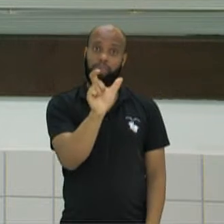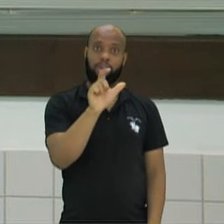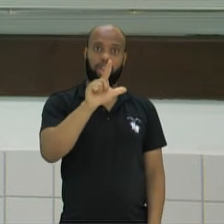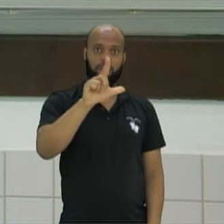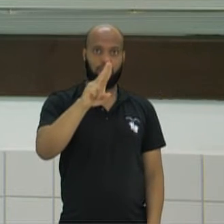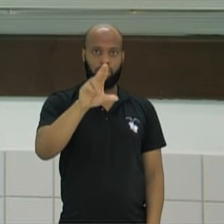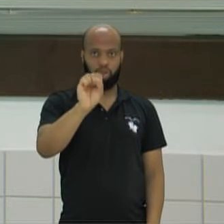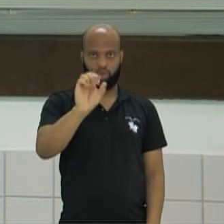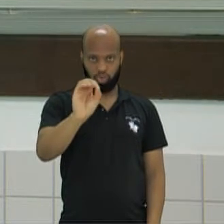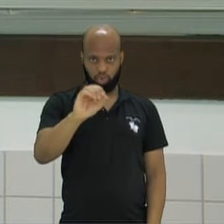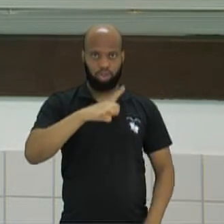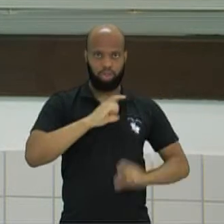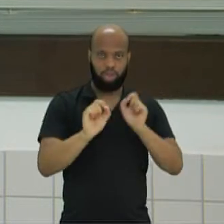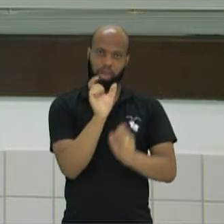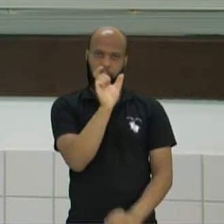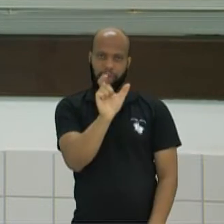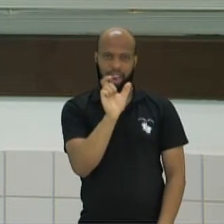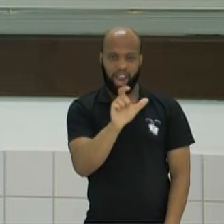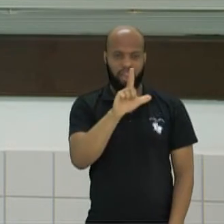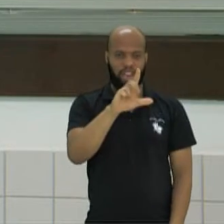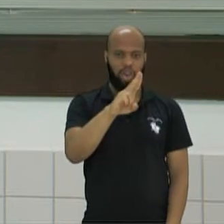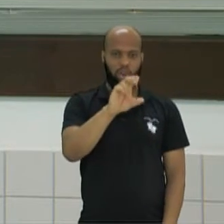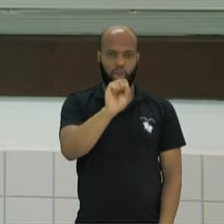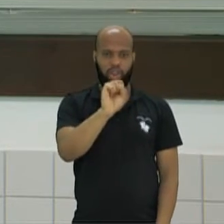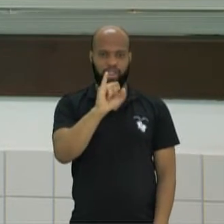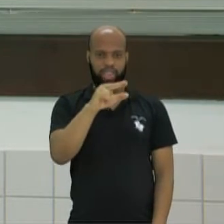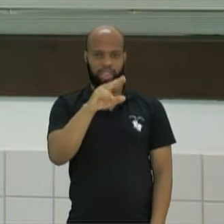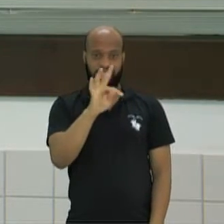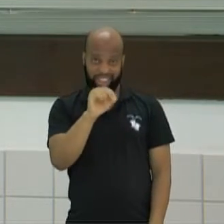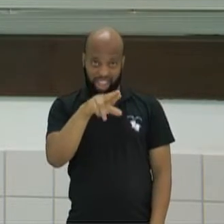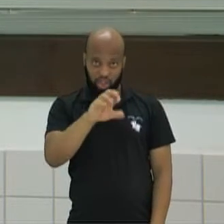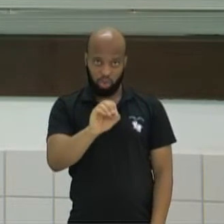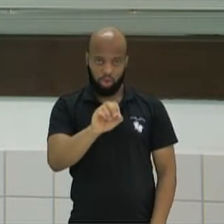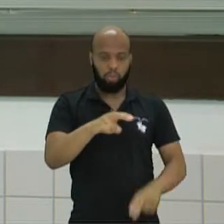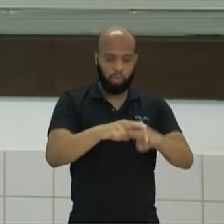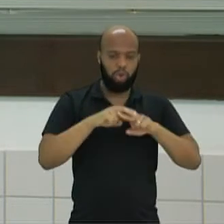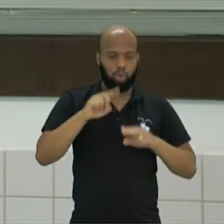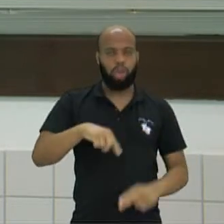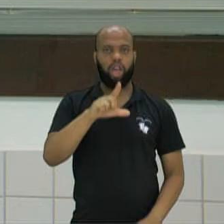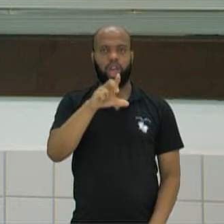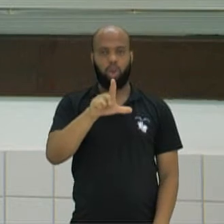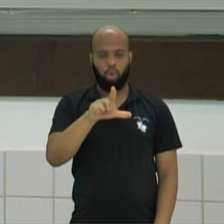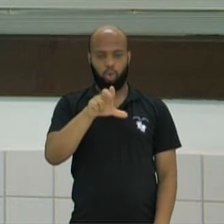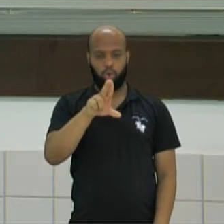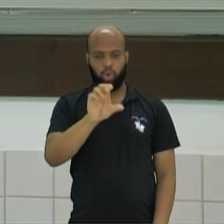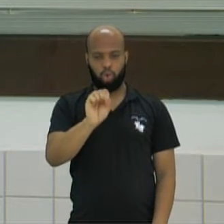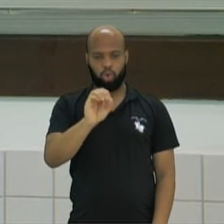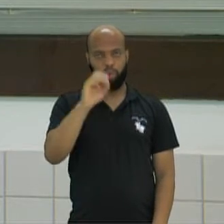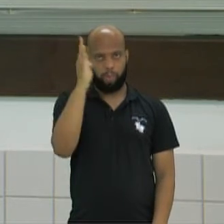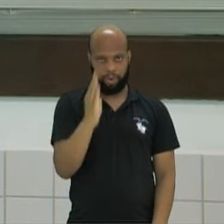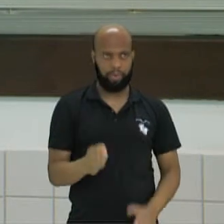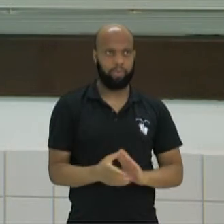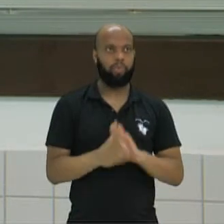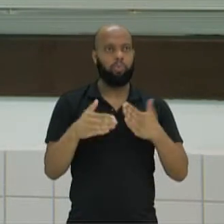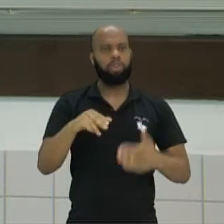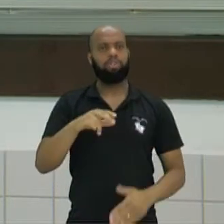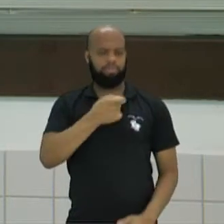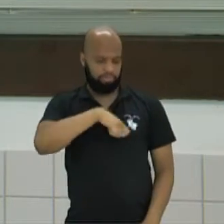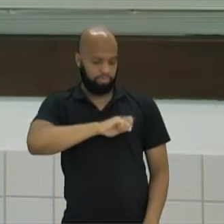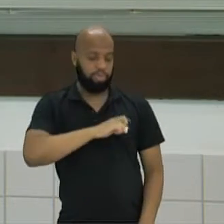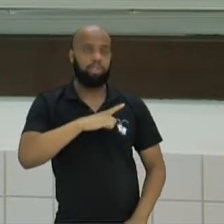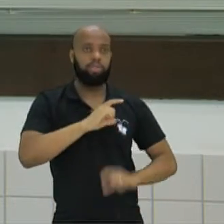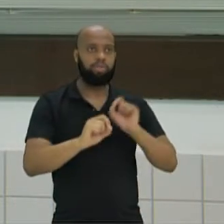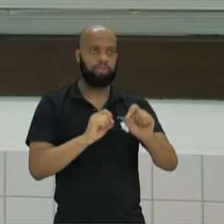lusitano, né, português, mas ele já está aqui no nosso território, ele já nasceu aqui, por isso que é luso brasileiro. Os espanhóis, por sua